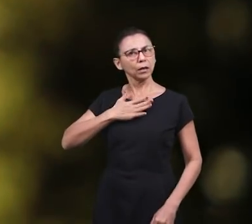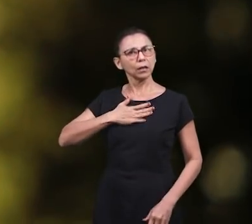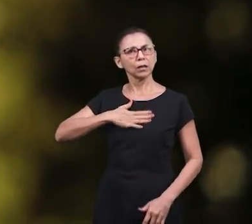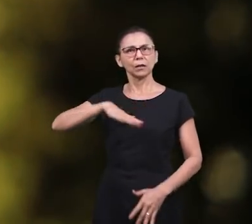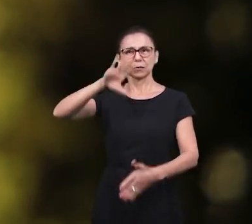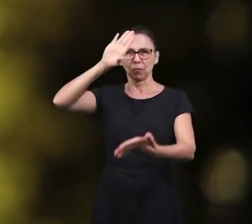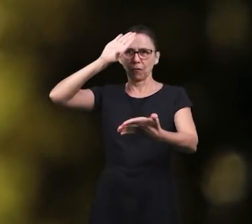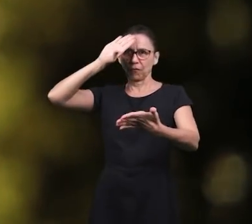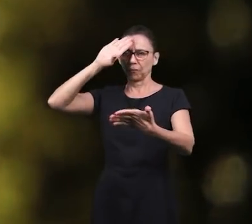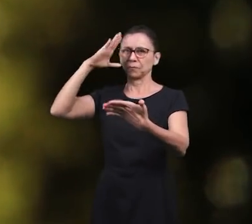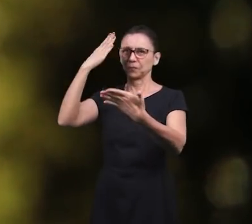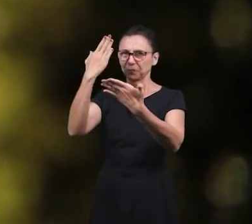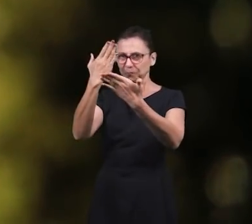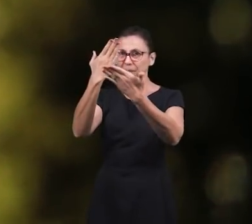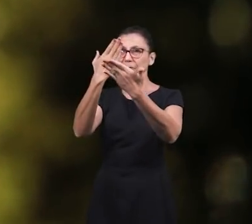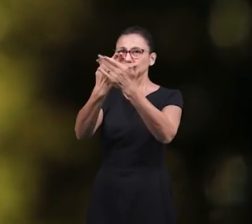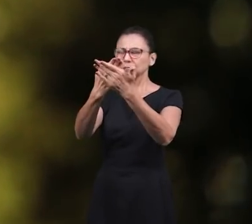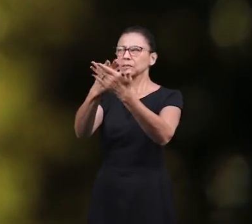espera em